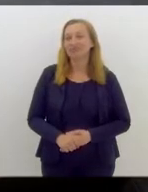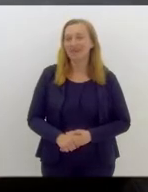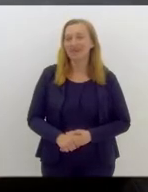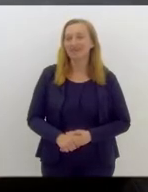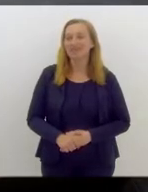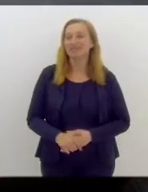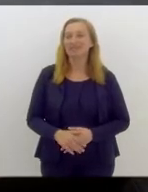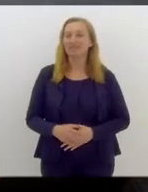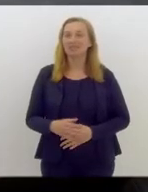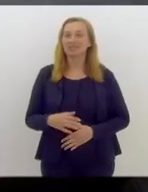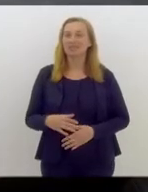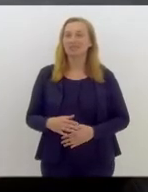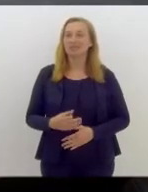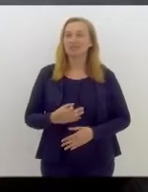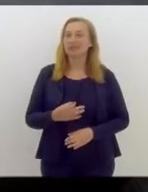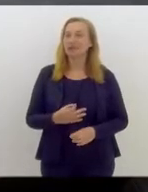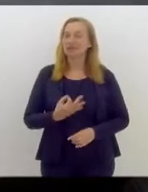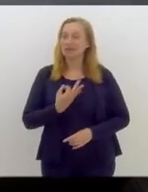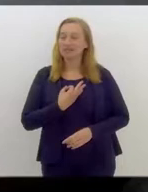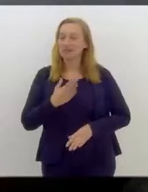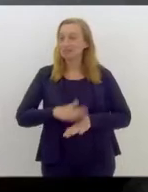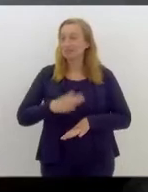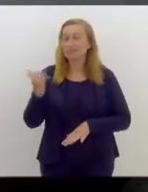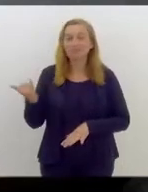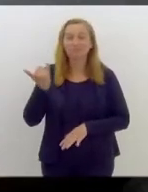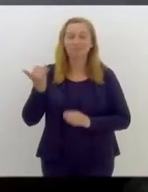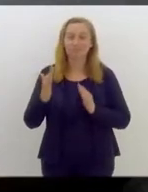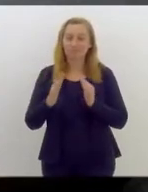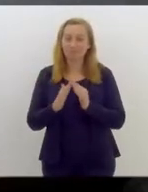Honraria mais importante da casa.